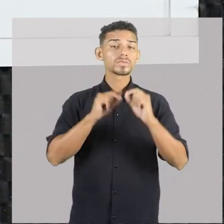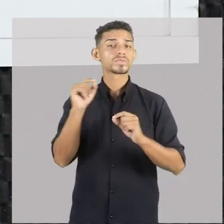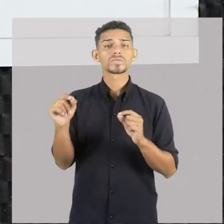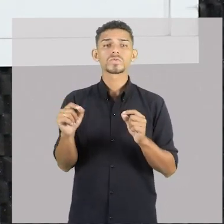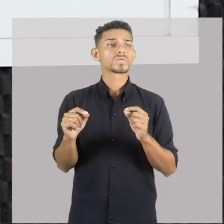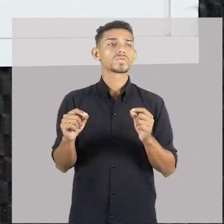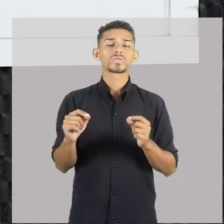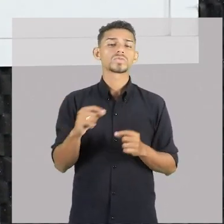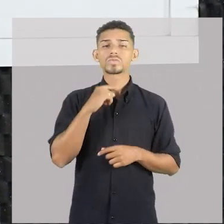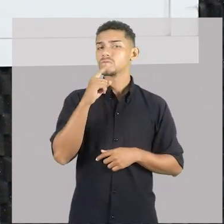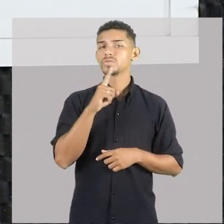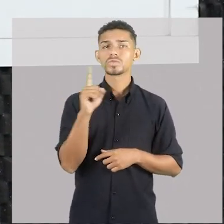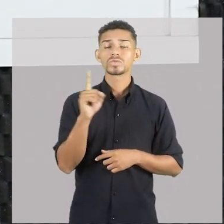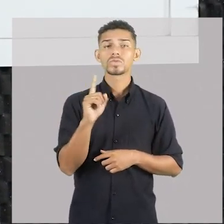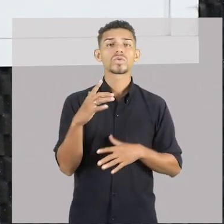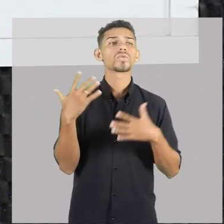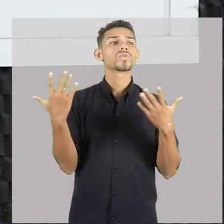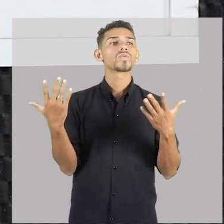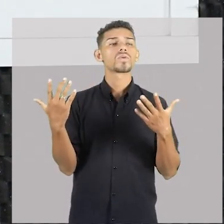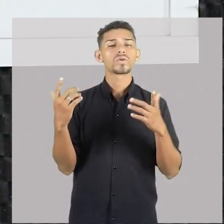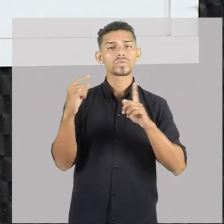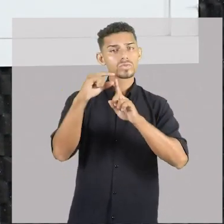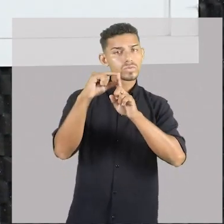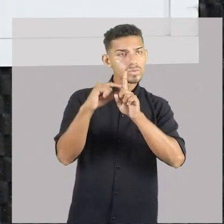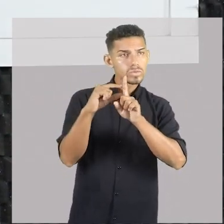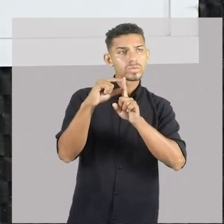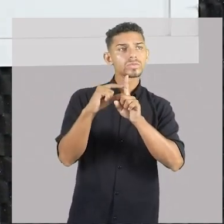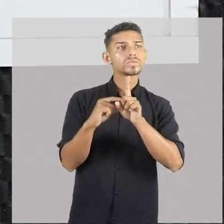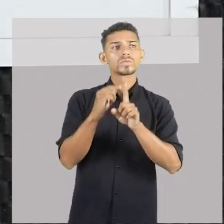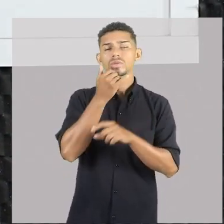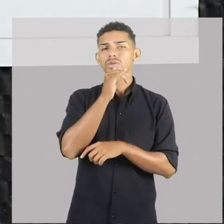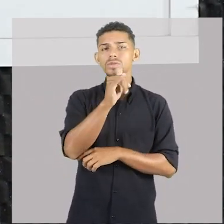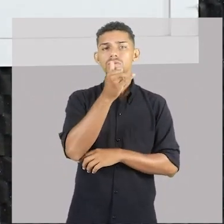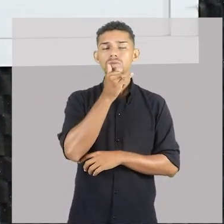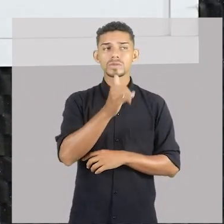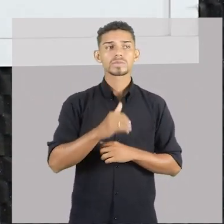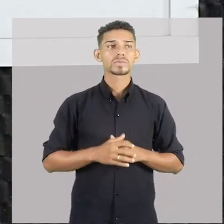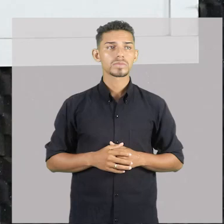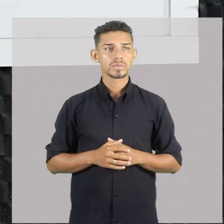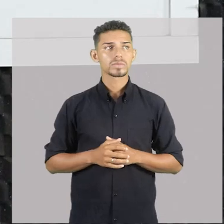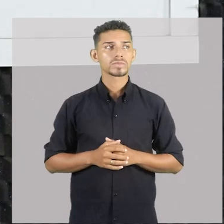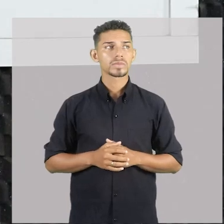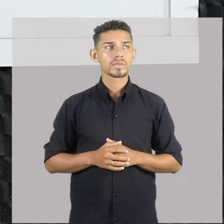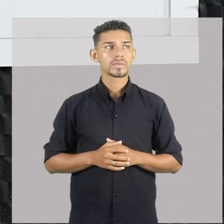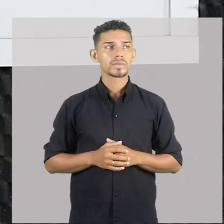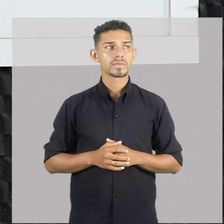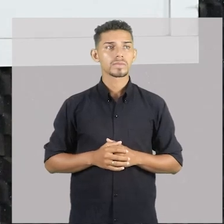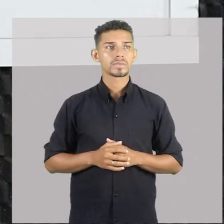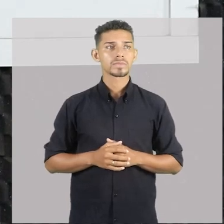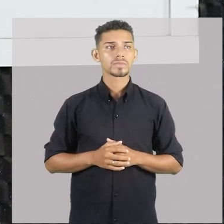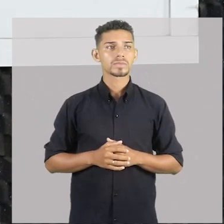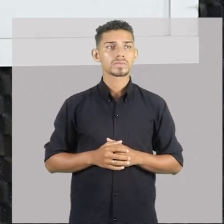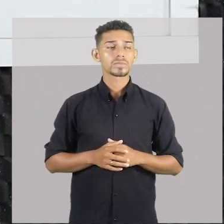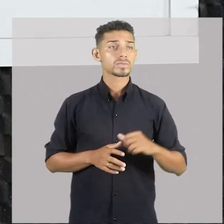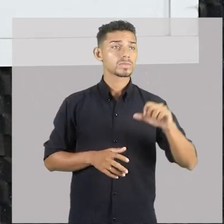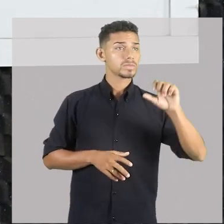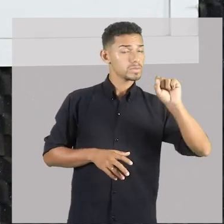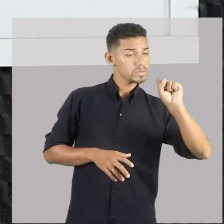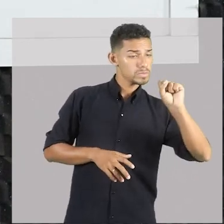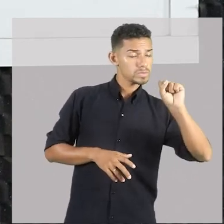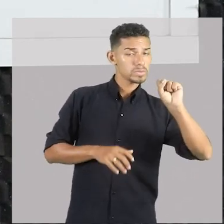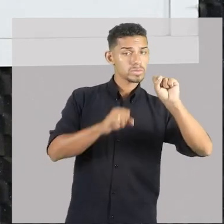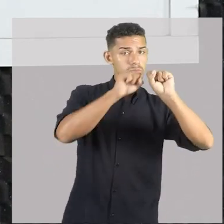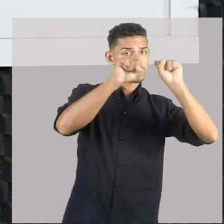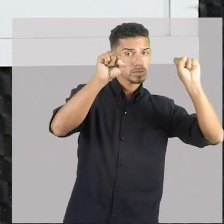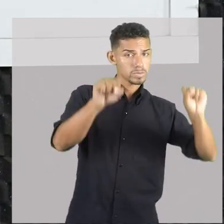eu não coloquei. Qual é a unidade de medida de corrente elétrica? No Sistema Internacional